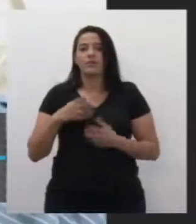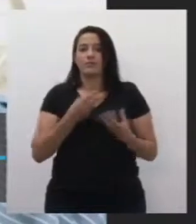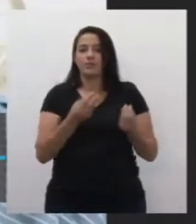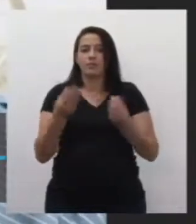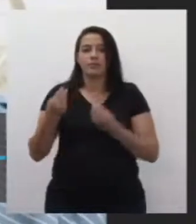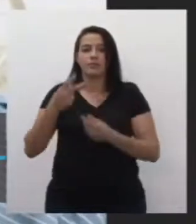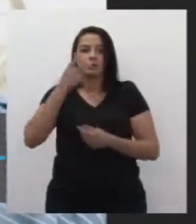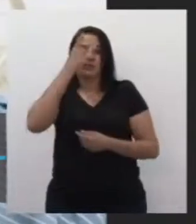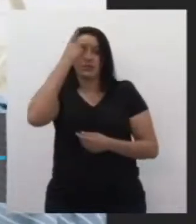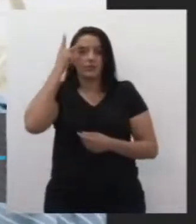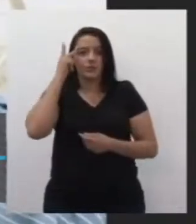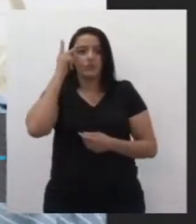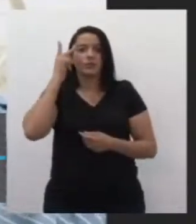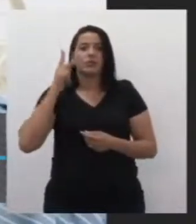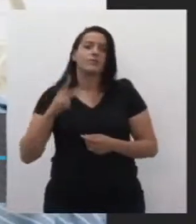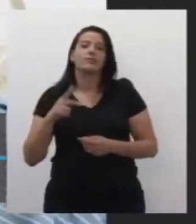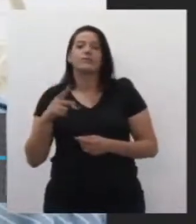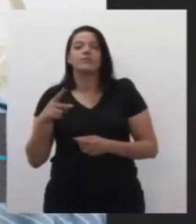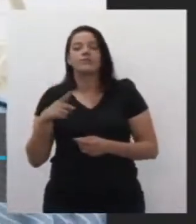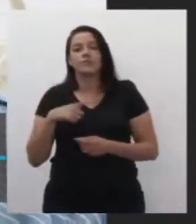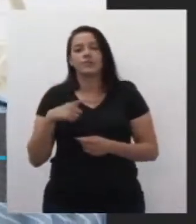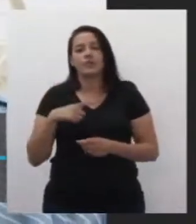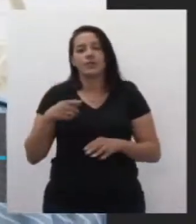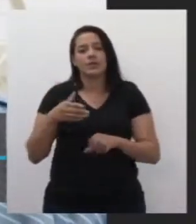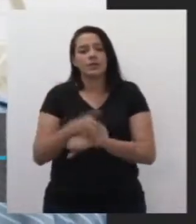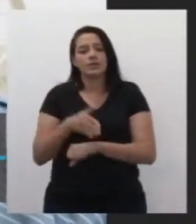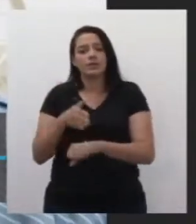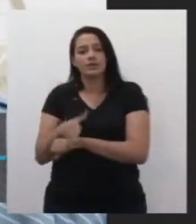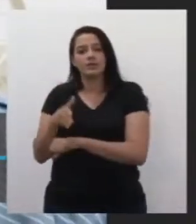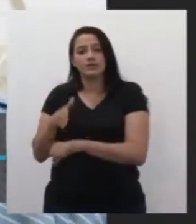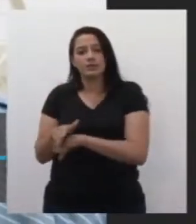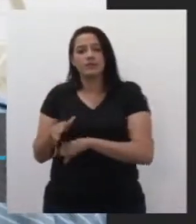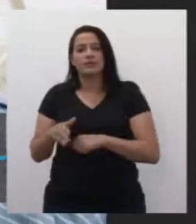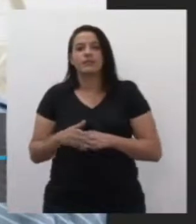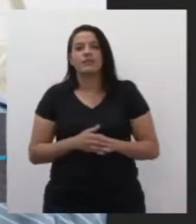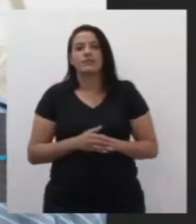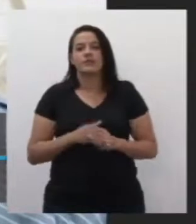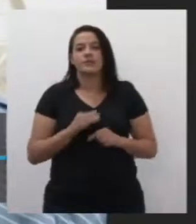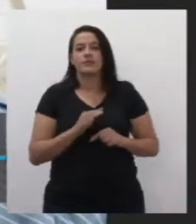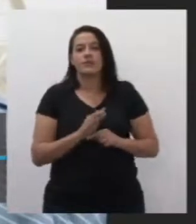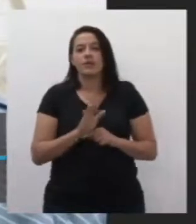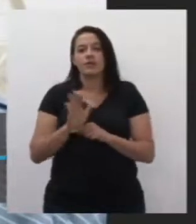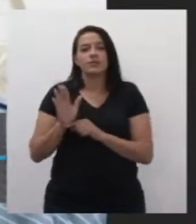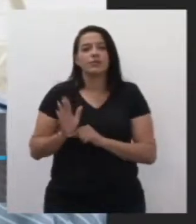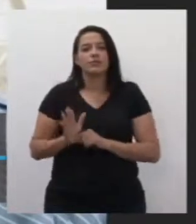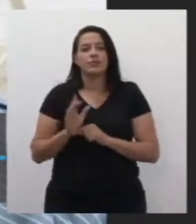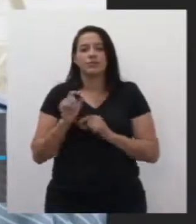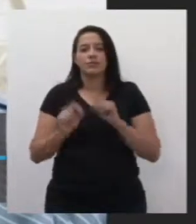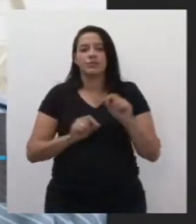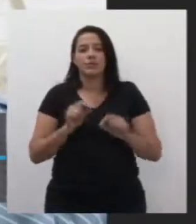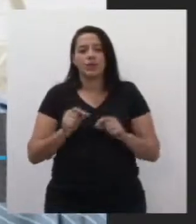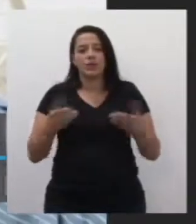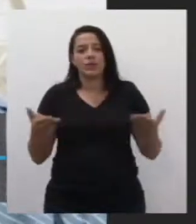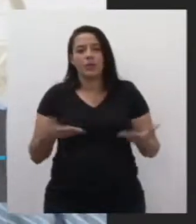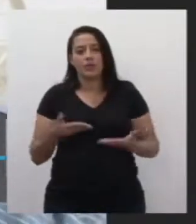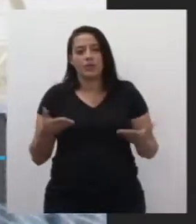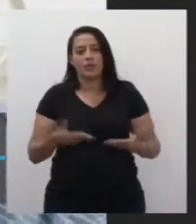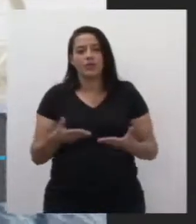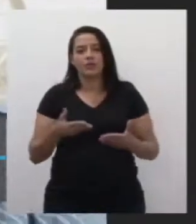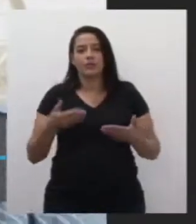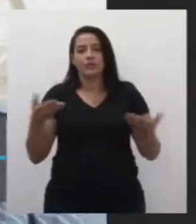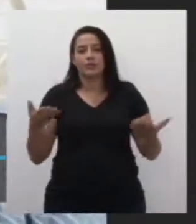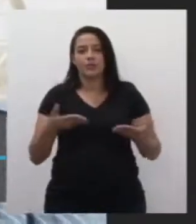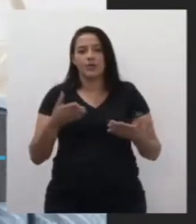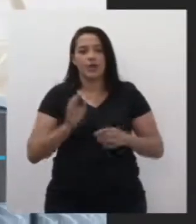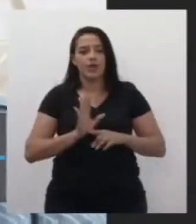que têm dificuldade, muitas vezes, de ter acesso, e também ajudando, né? Então, eu acho que o serviço que o Descomplica vem fazer aqui com a rede